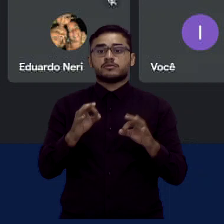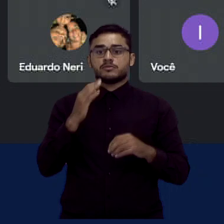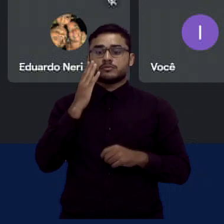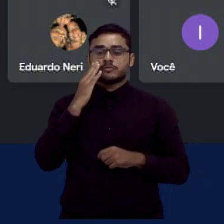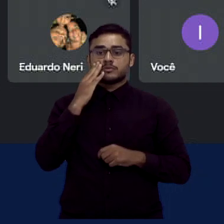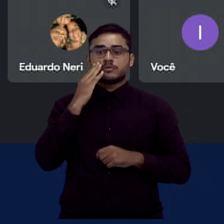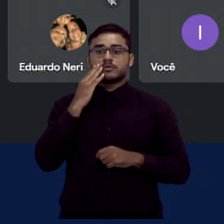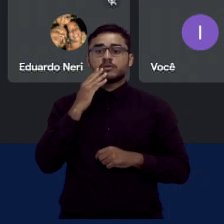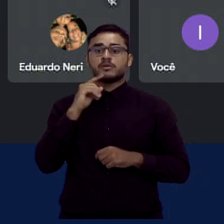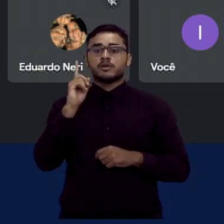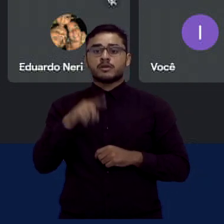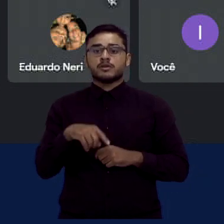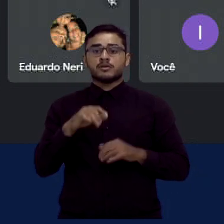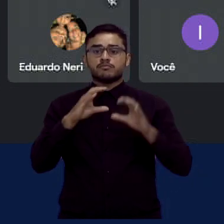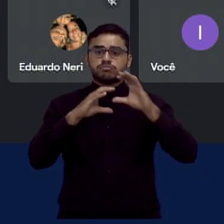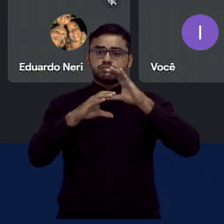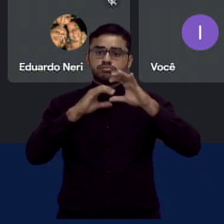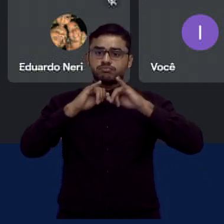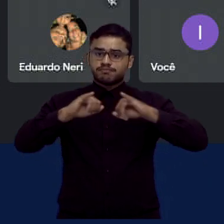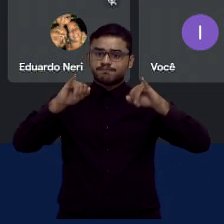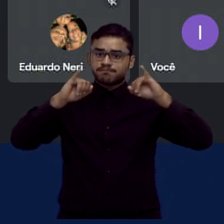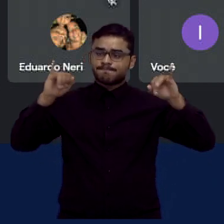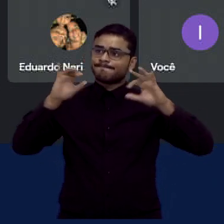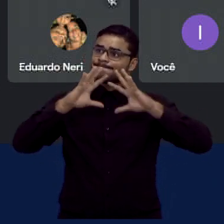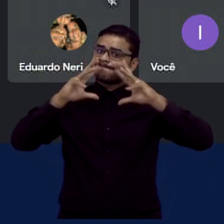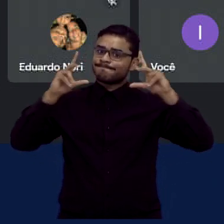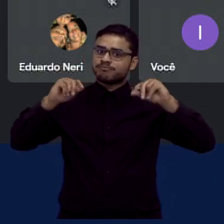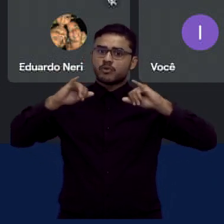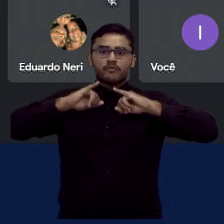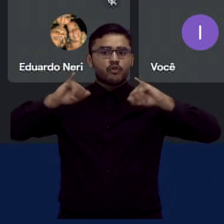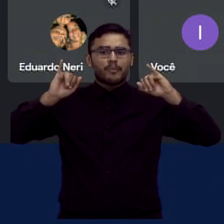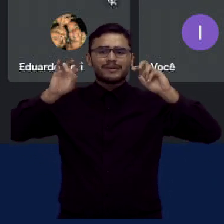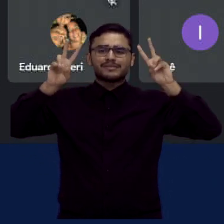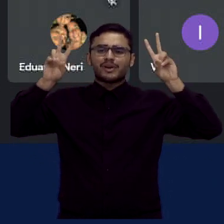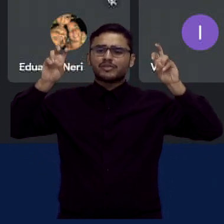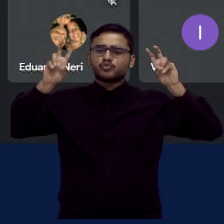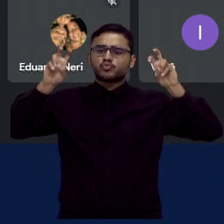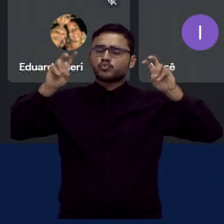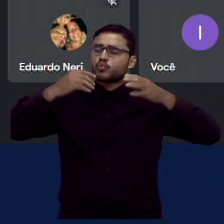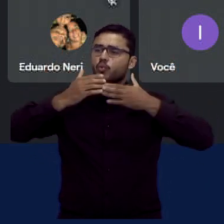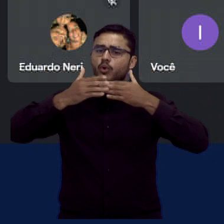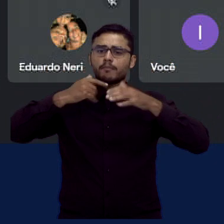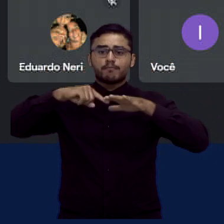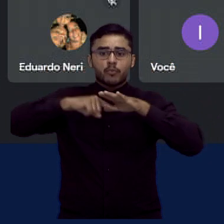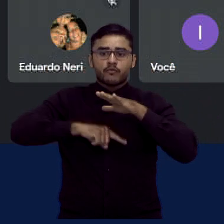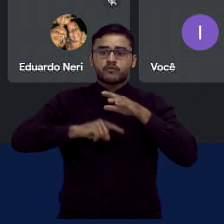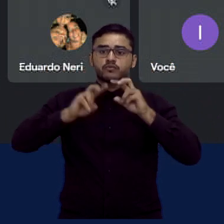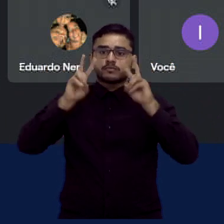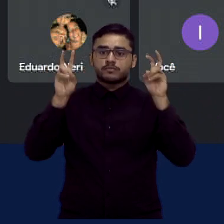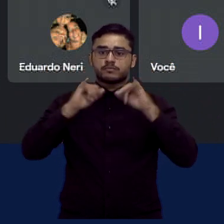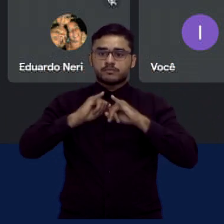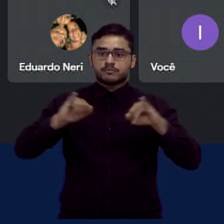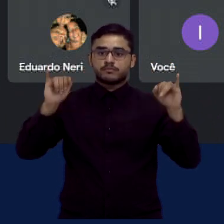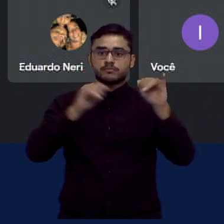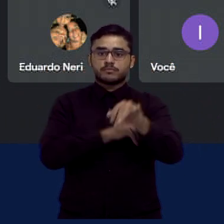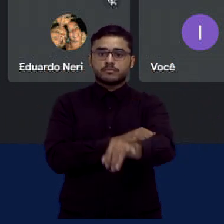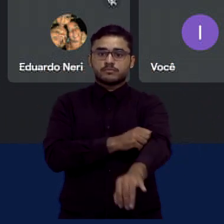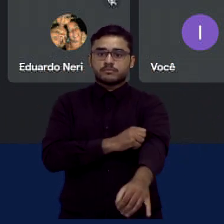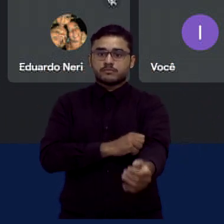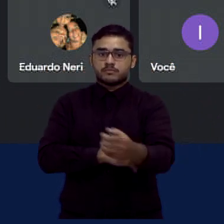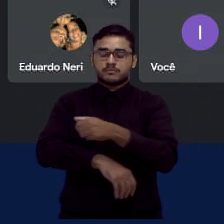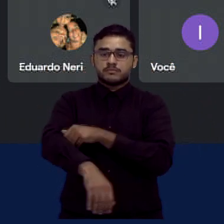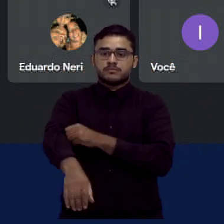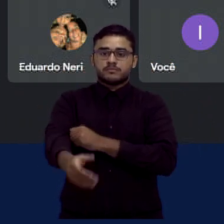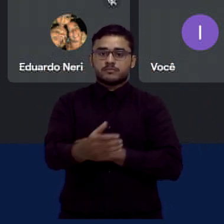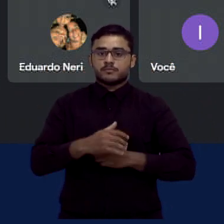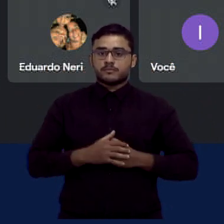o quadrinho se comunicar de forma elevada com qualquer um, ok? Vou aqui para a pergunta do